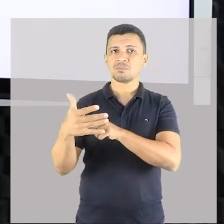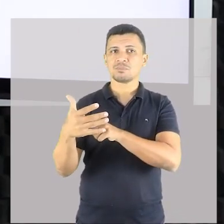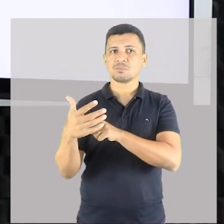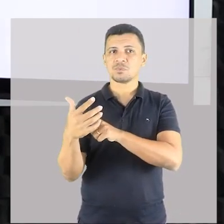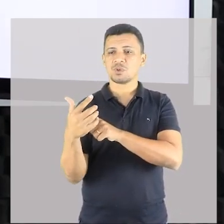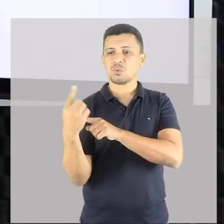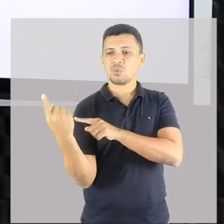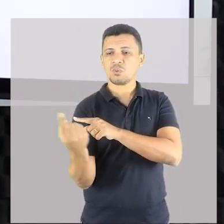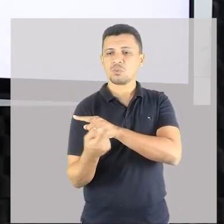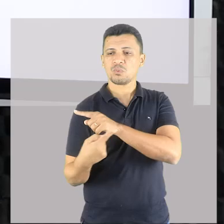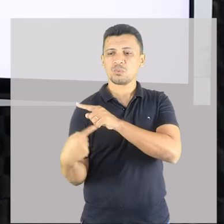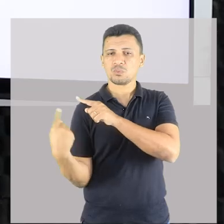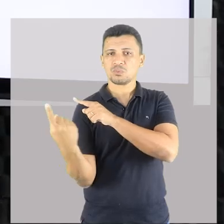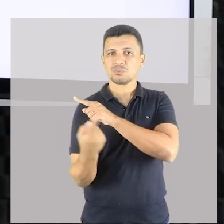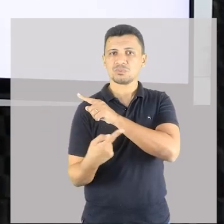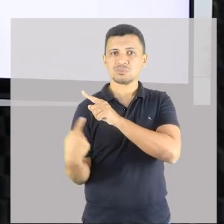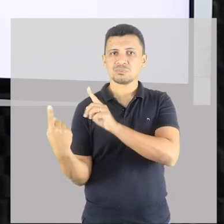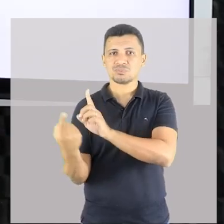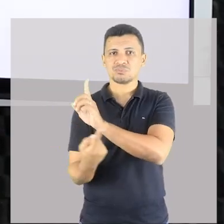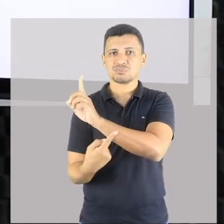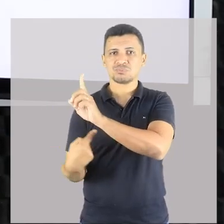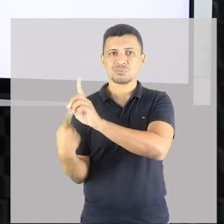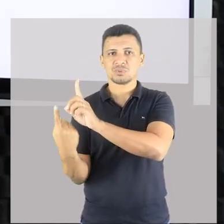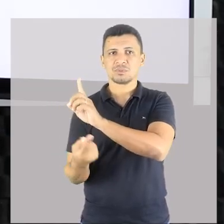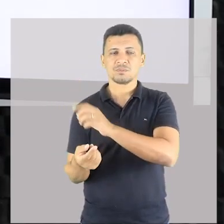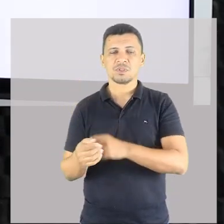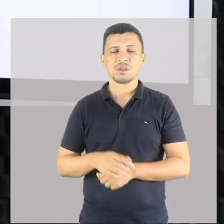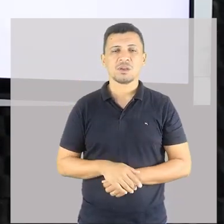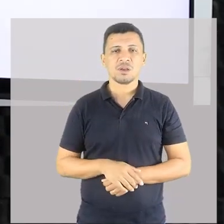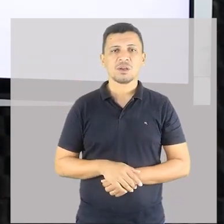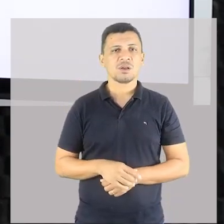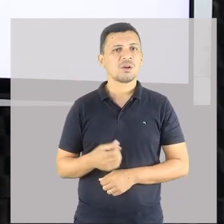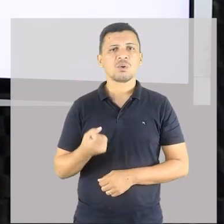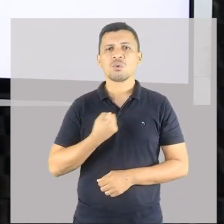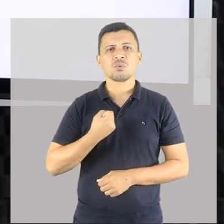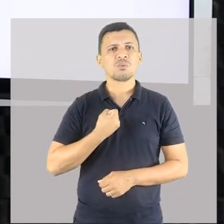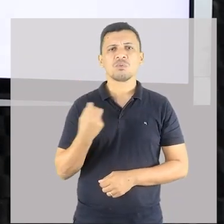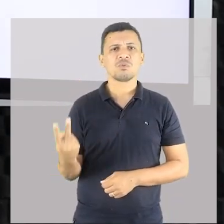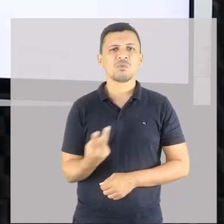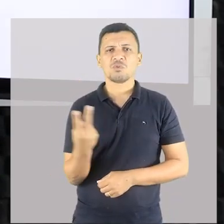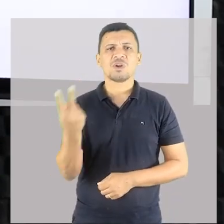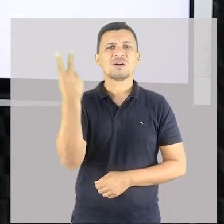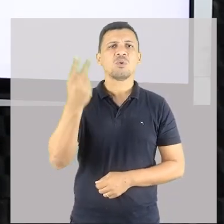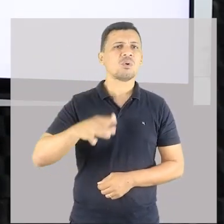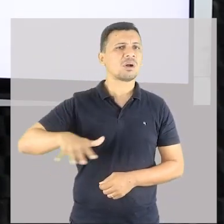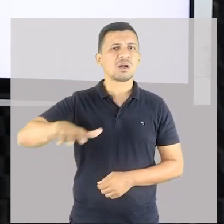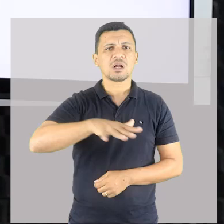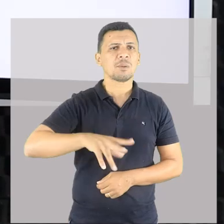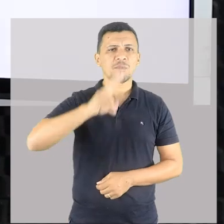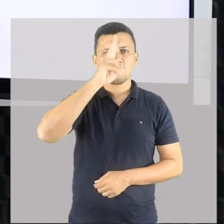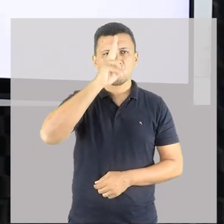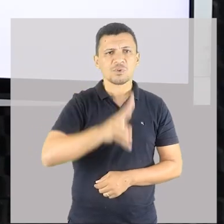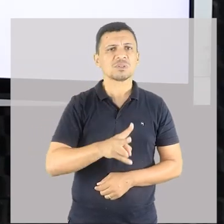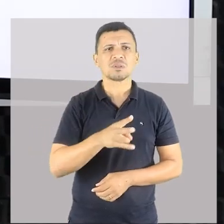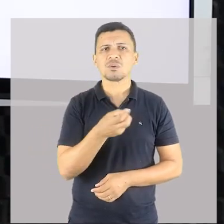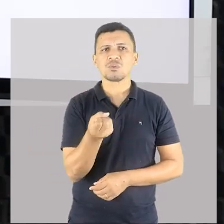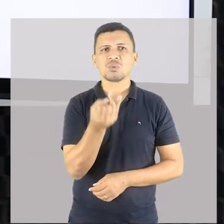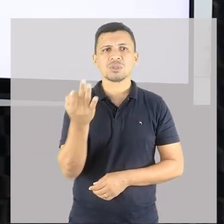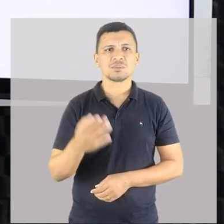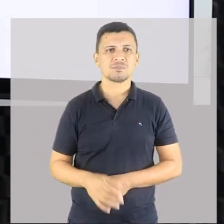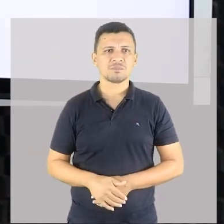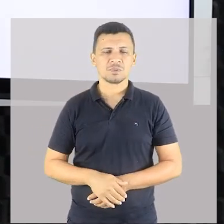tá indo nesse sentido como está na figura. E qual é o valor do campo? Qual é a intensidade do campo? É dado por essa fórmula aqui,